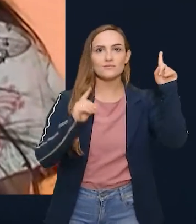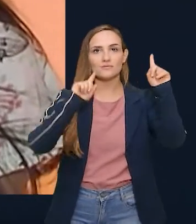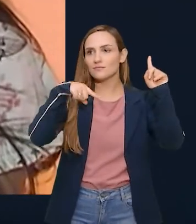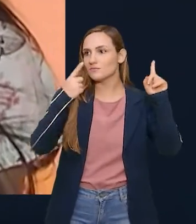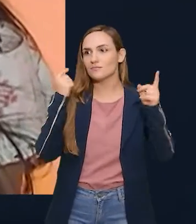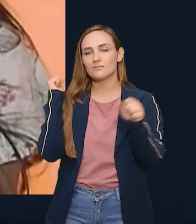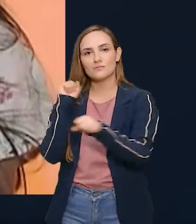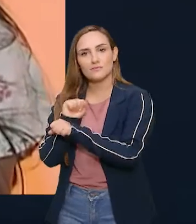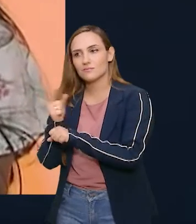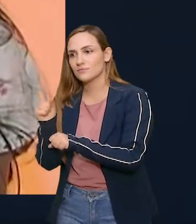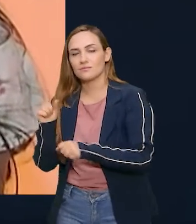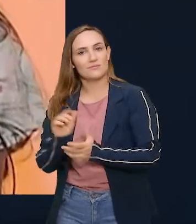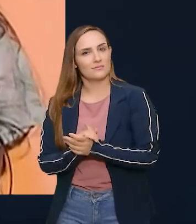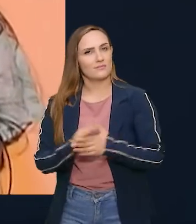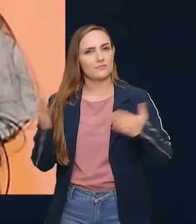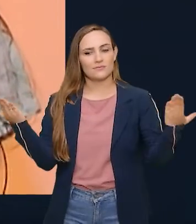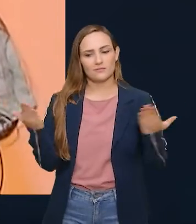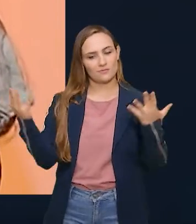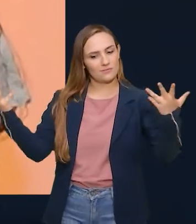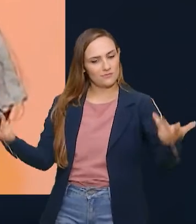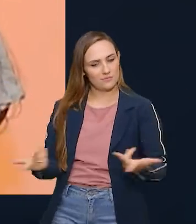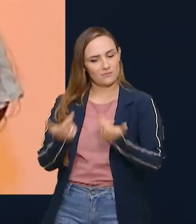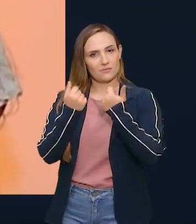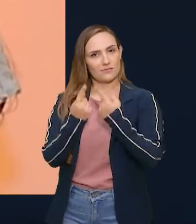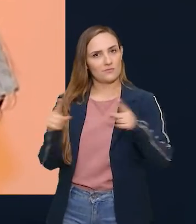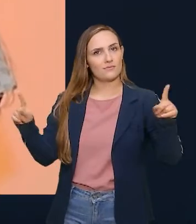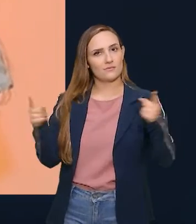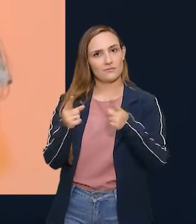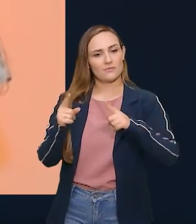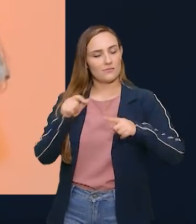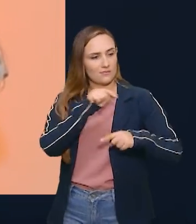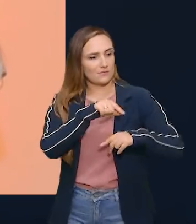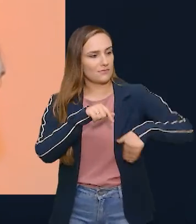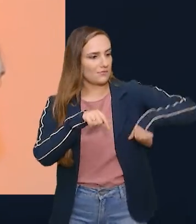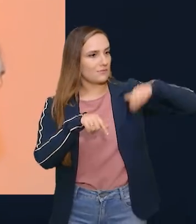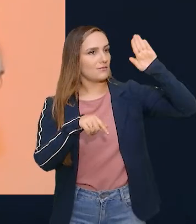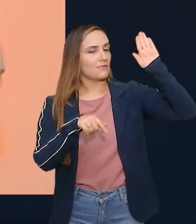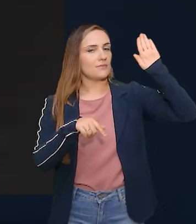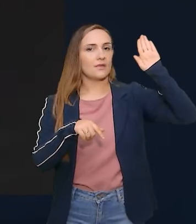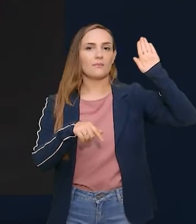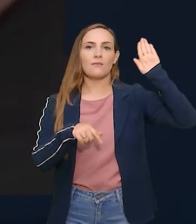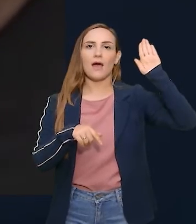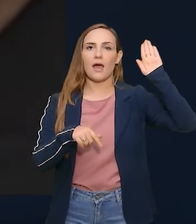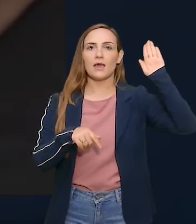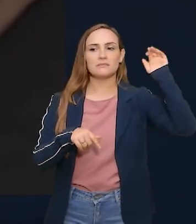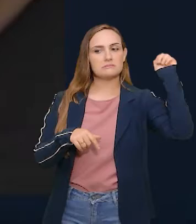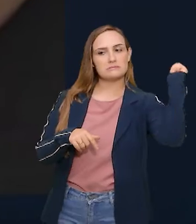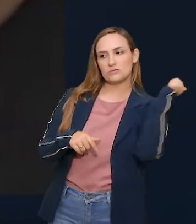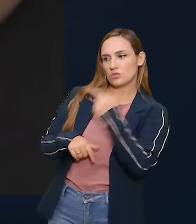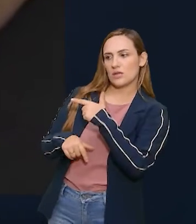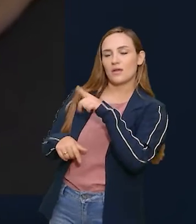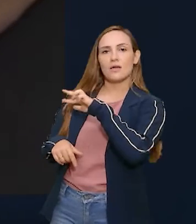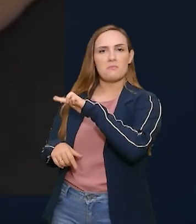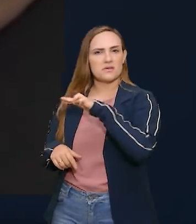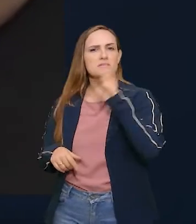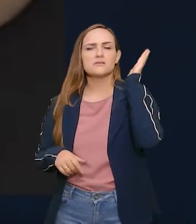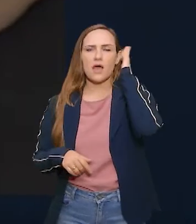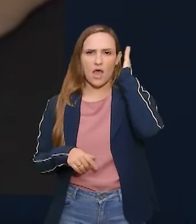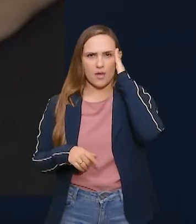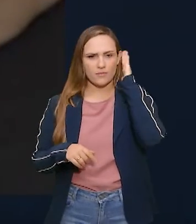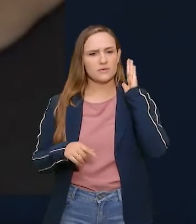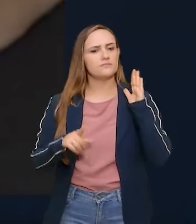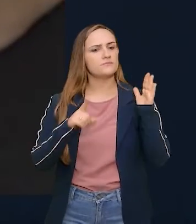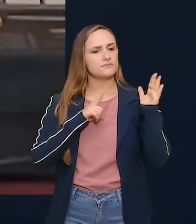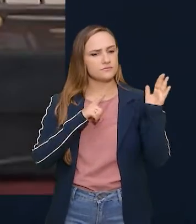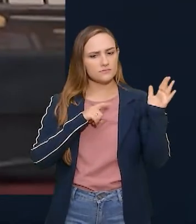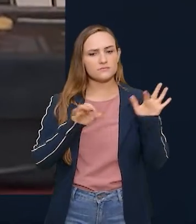Começou e não parou mais. No fim das contas, dominou o mundo da música mais do que a irmã. Arrasa não só no solo de